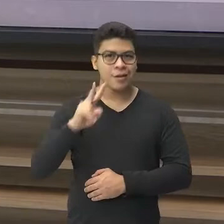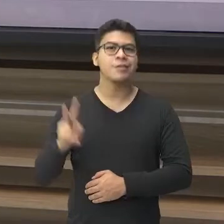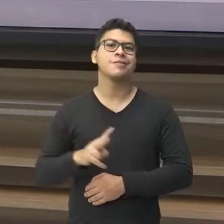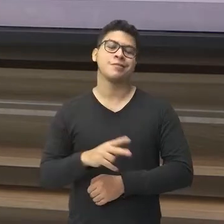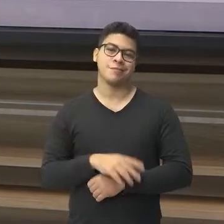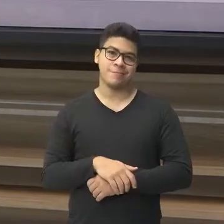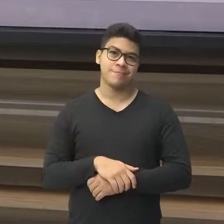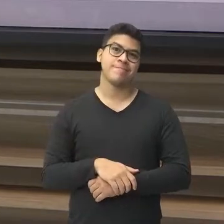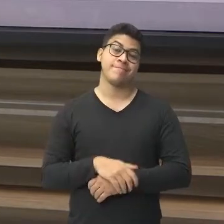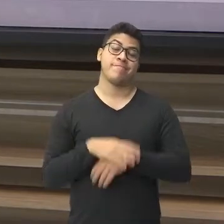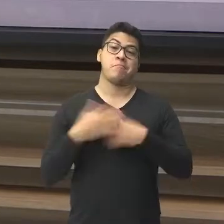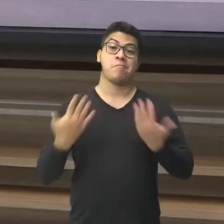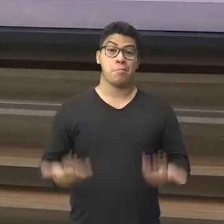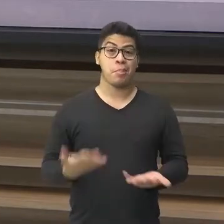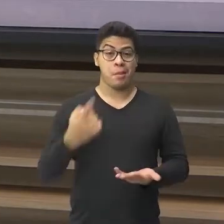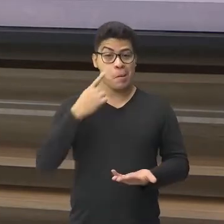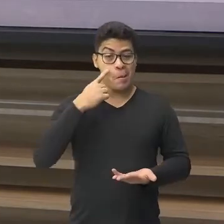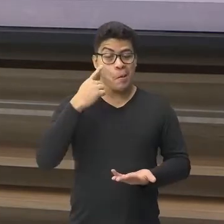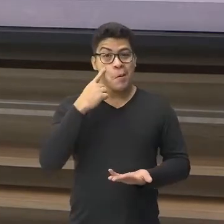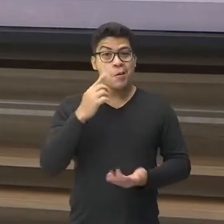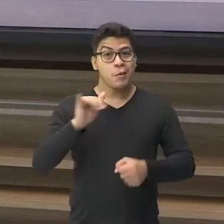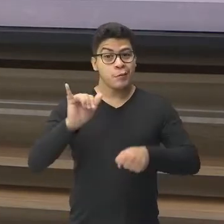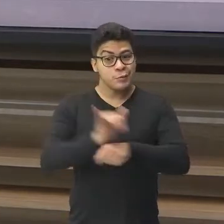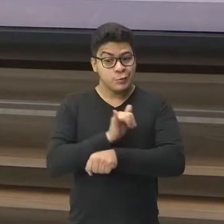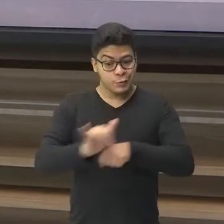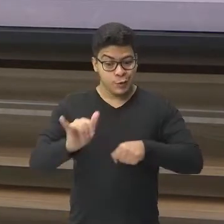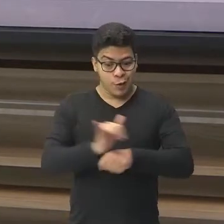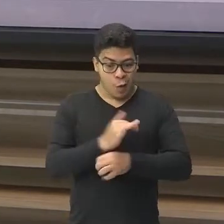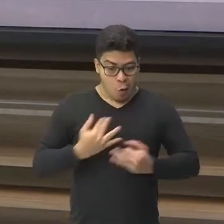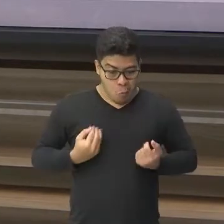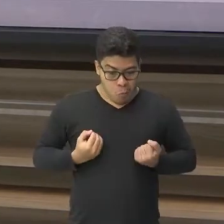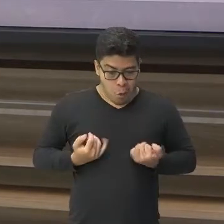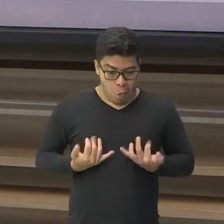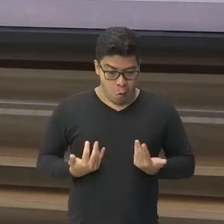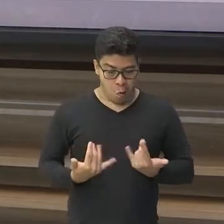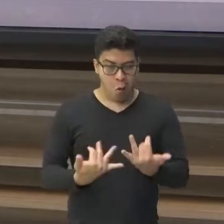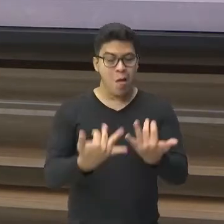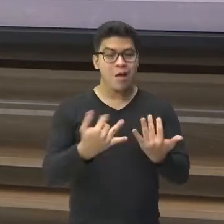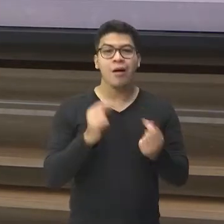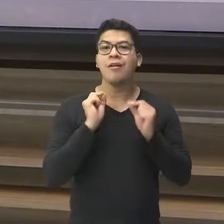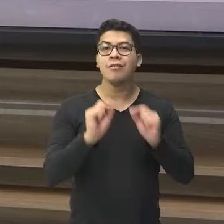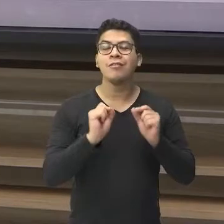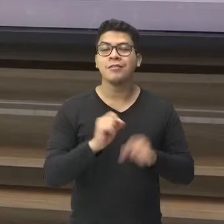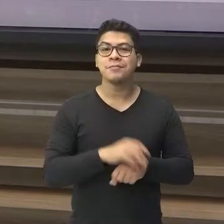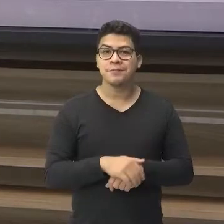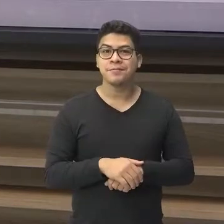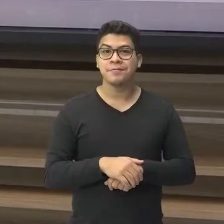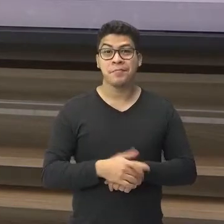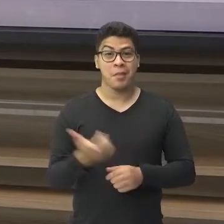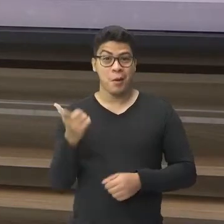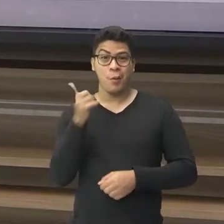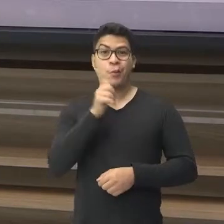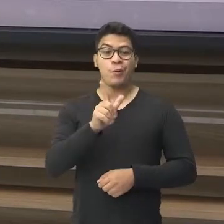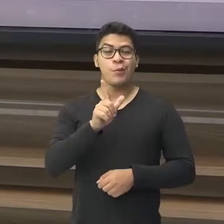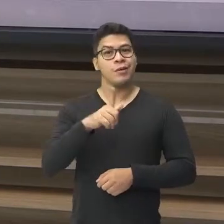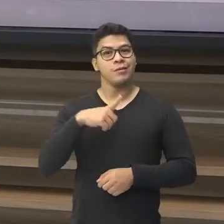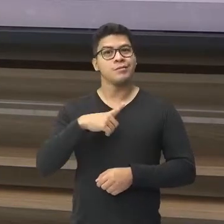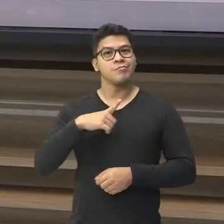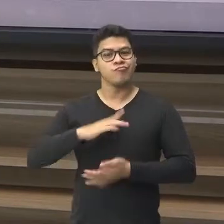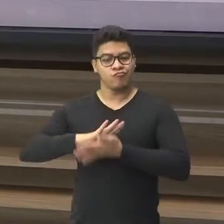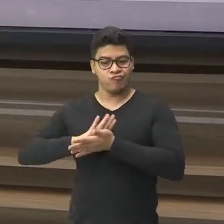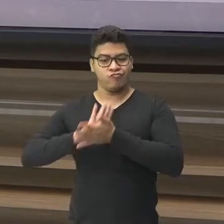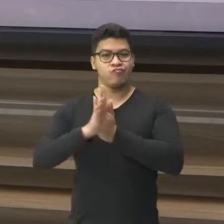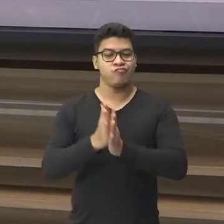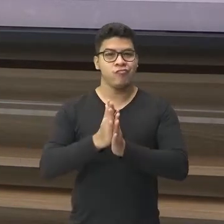essa tática da terra arrasada e da terra queimada, ou terra queimada, eles conseguiram prejudicar o